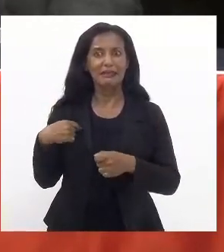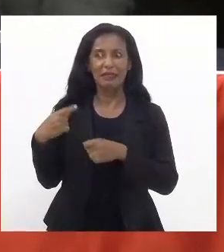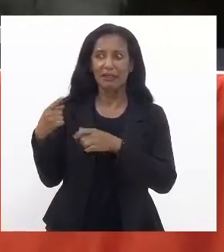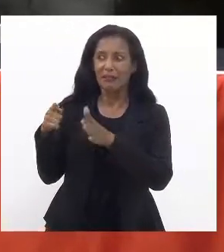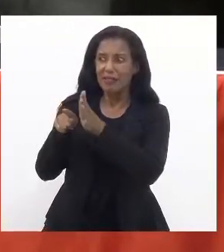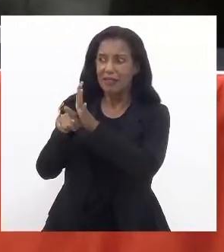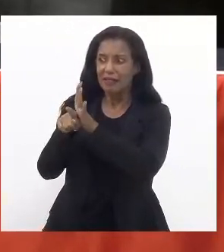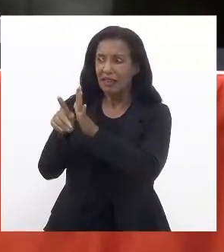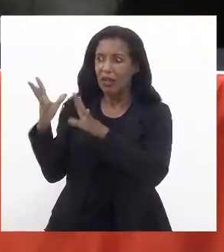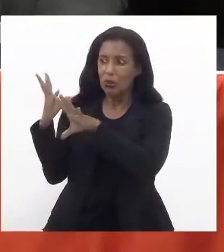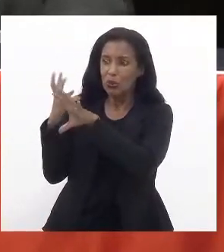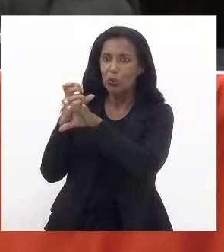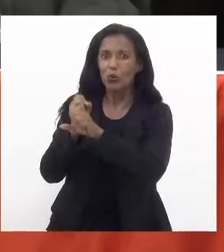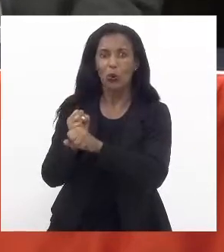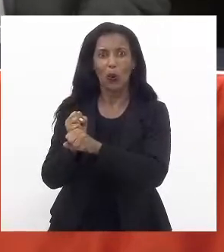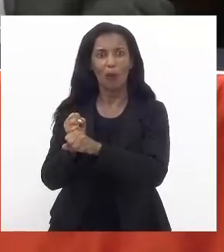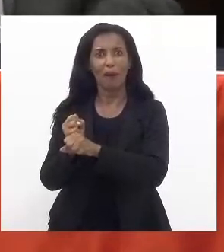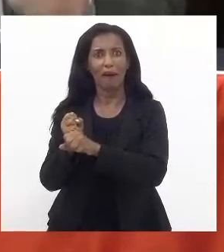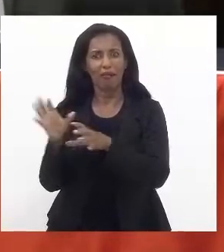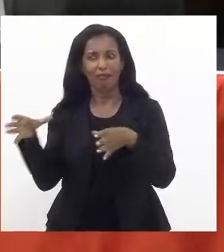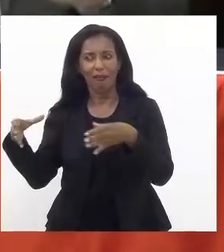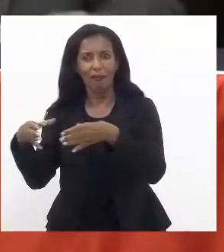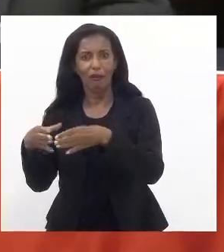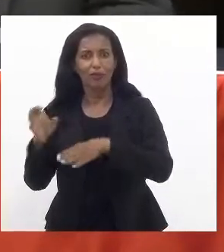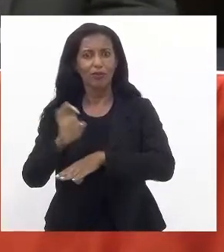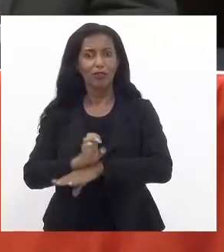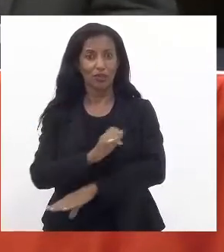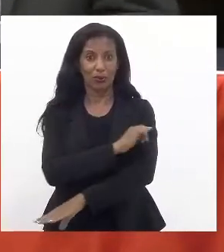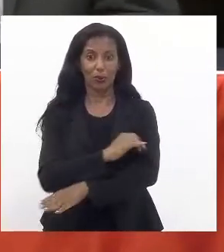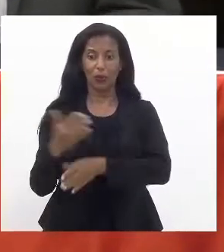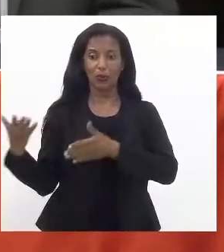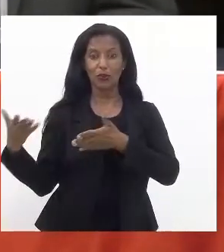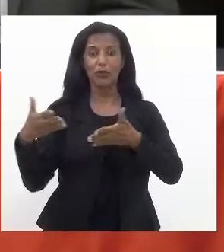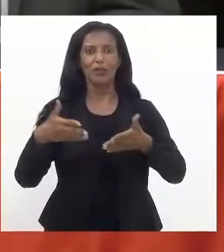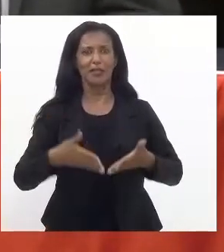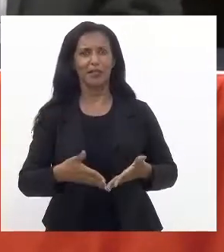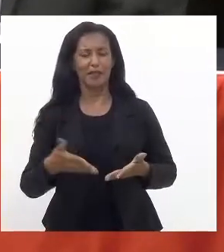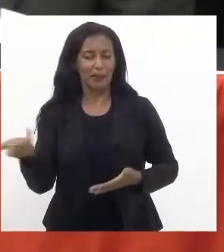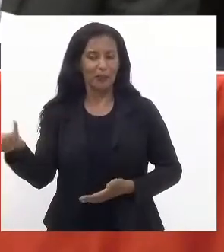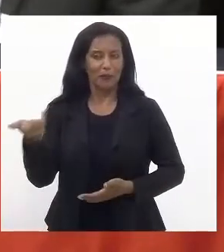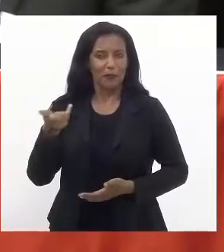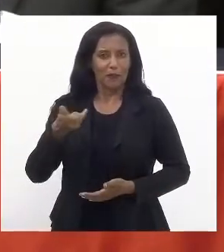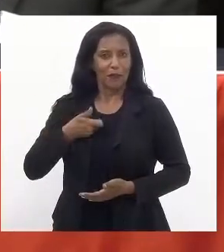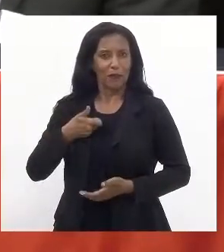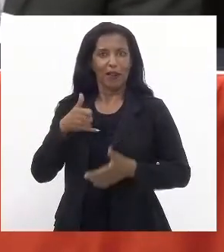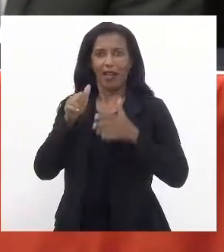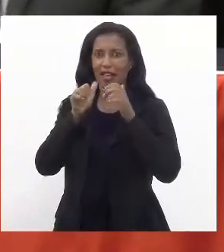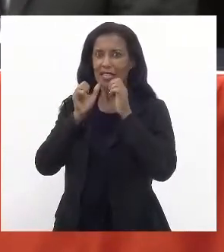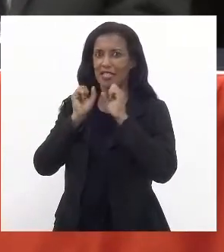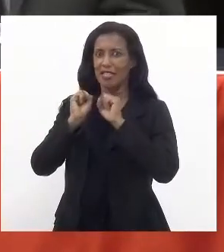colônia libanesa no Rio de Janeiro. E quando cheguei aqui, alguém informou aqui a minha assessoria que o número mais preciso